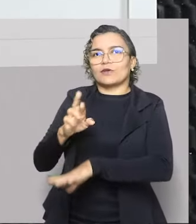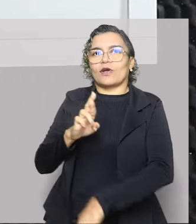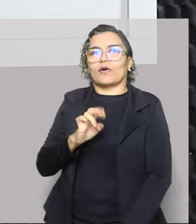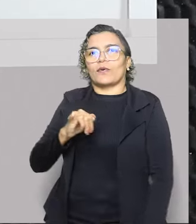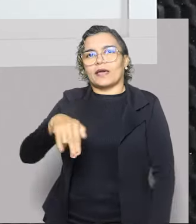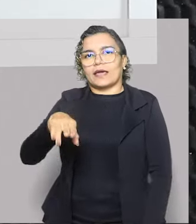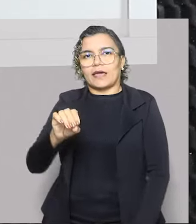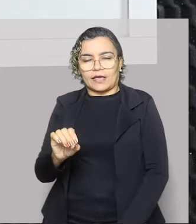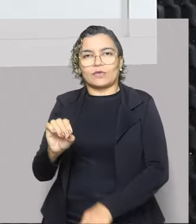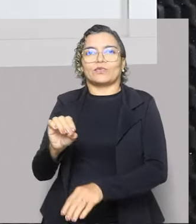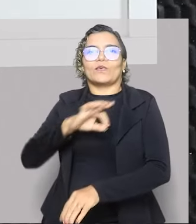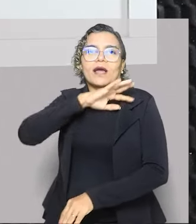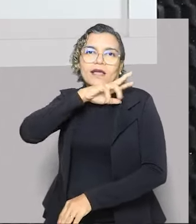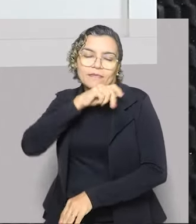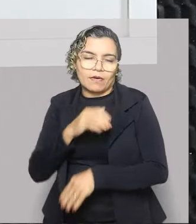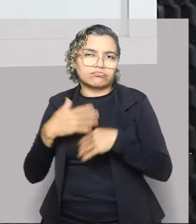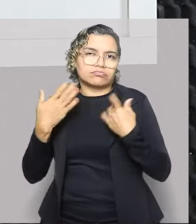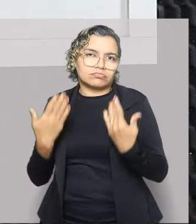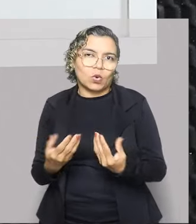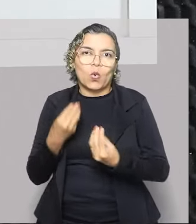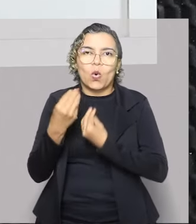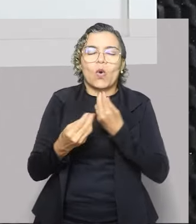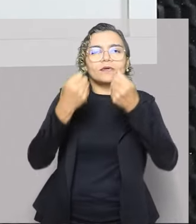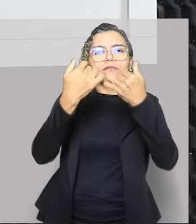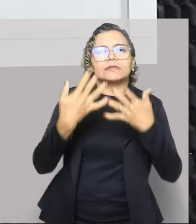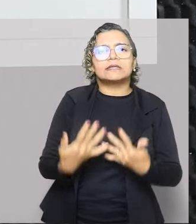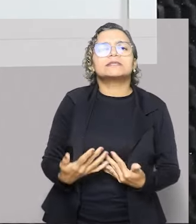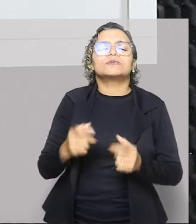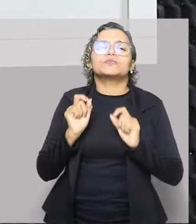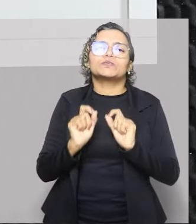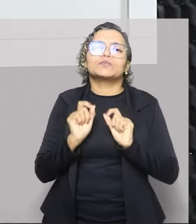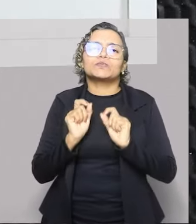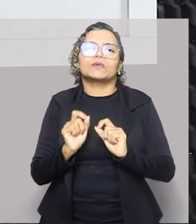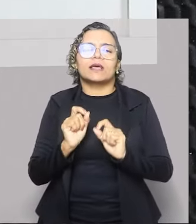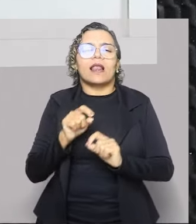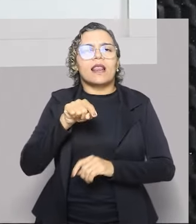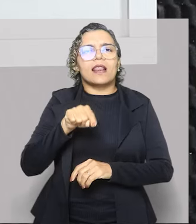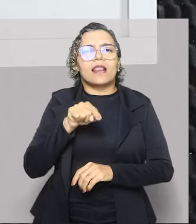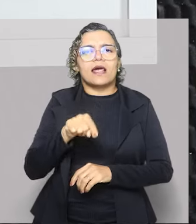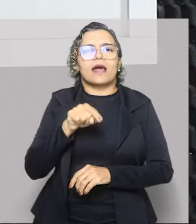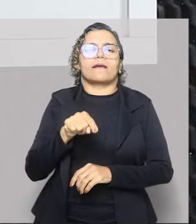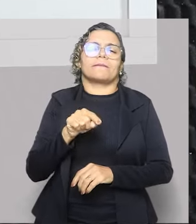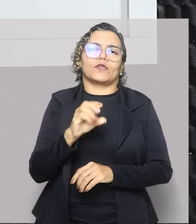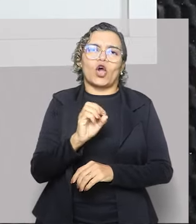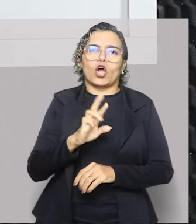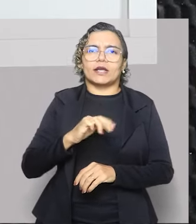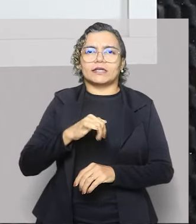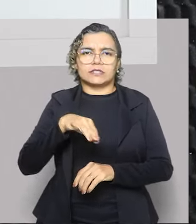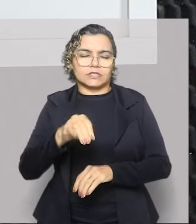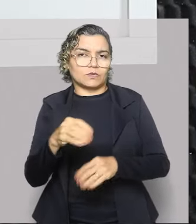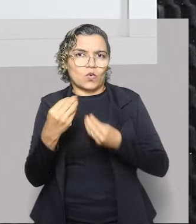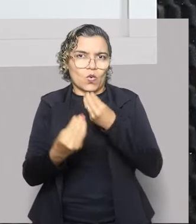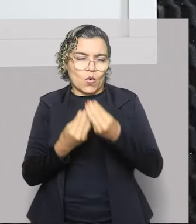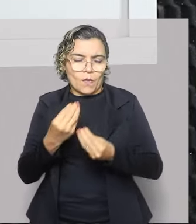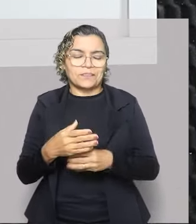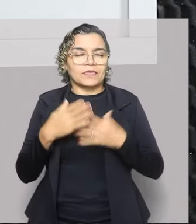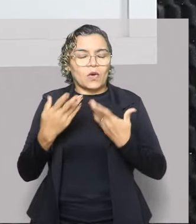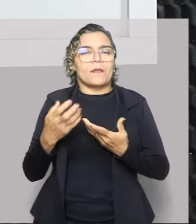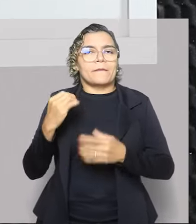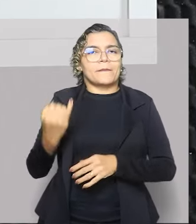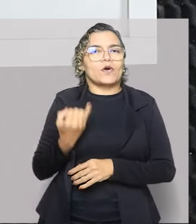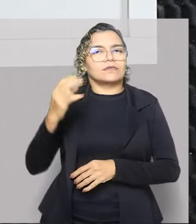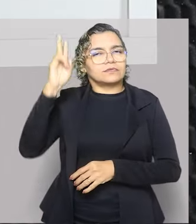classificações a gente pode dar para esse organismo até ele chegar em espécie Então a primeira coisa que eu vou lembrar com